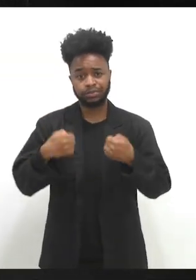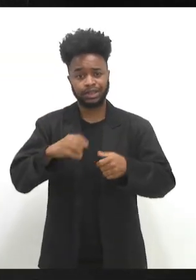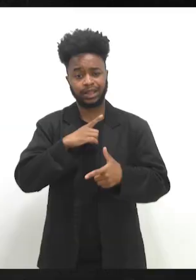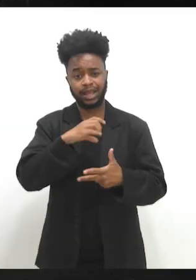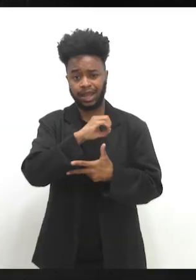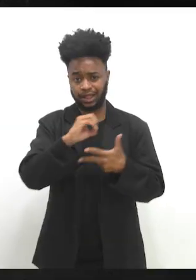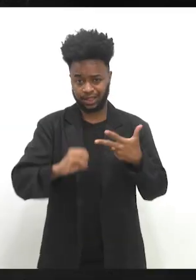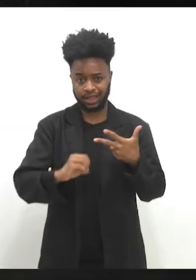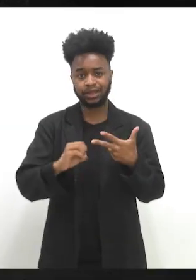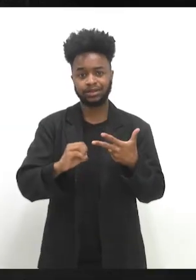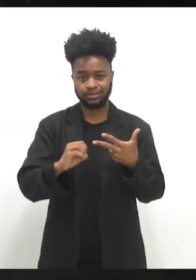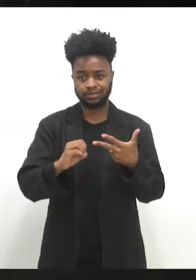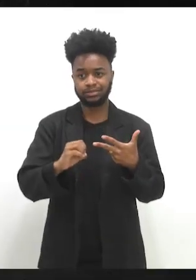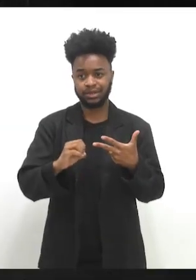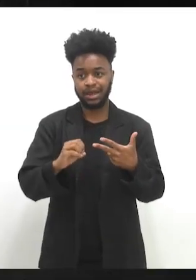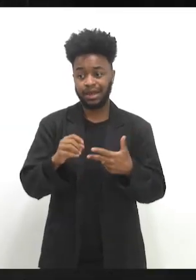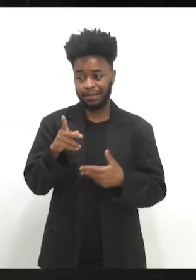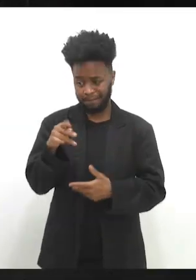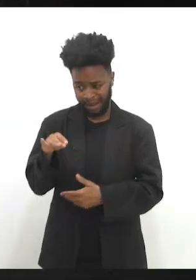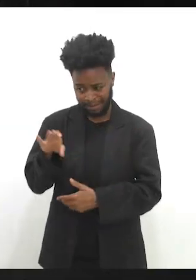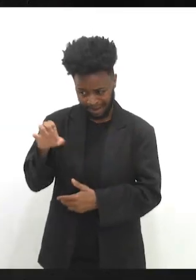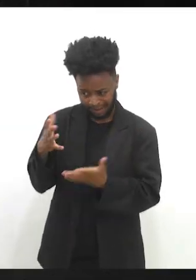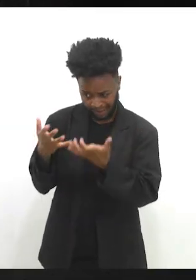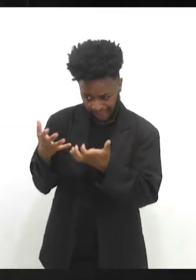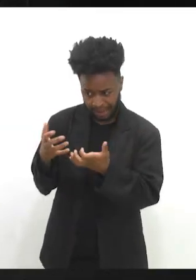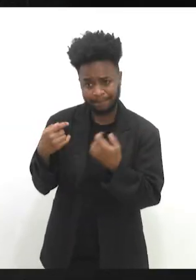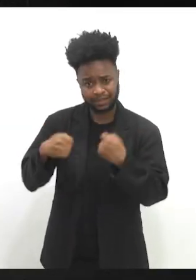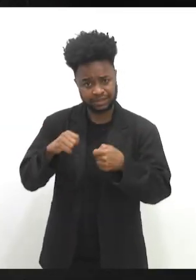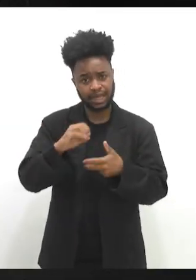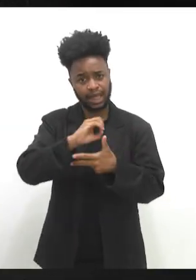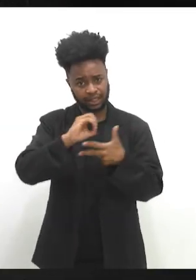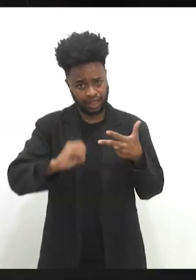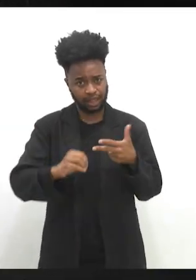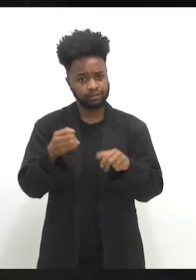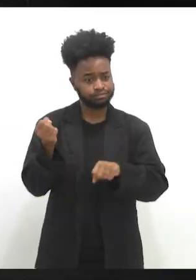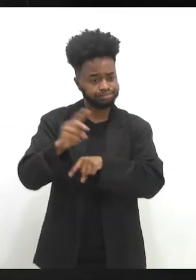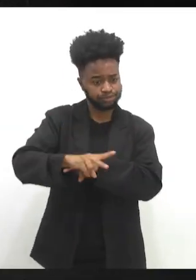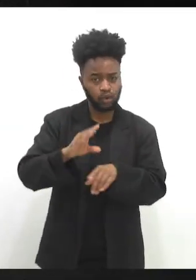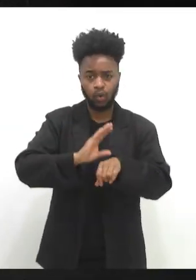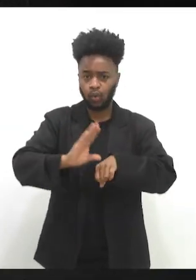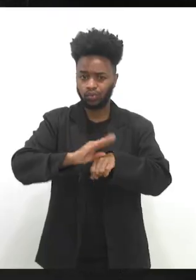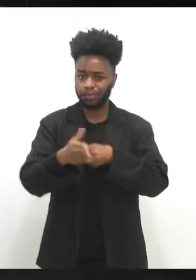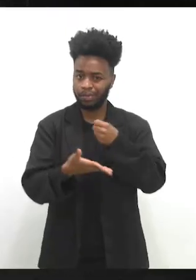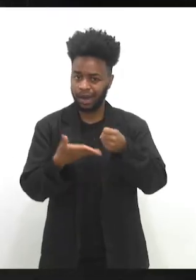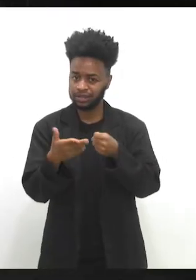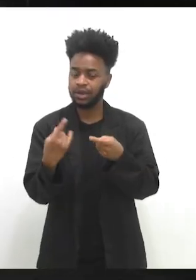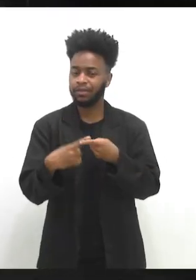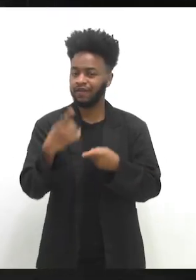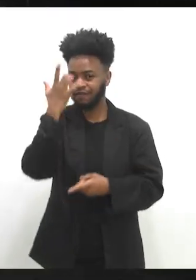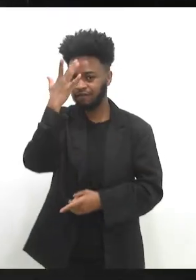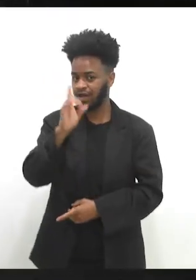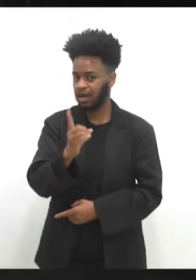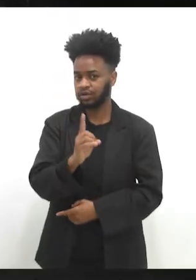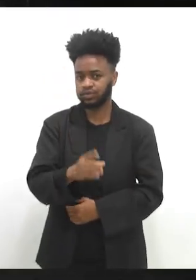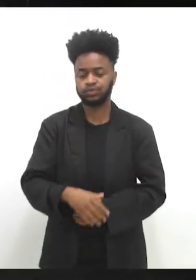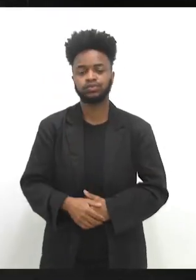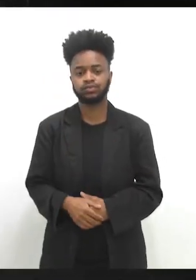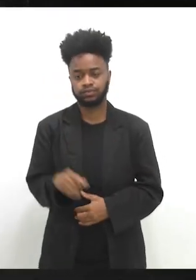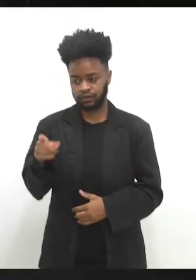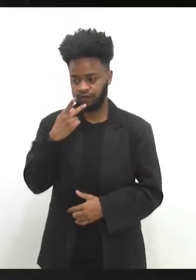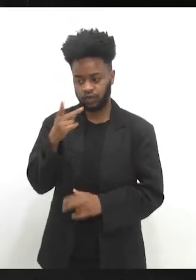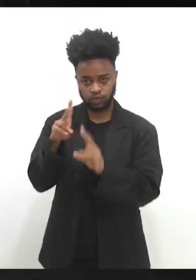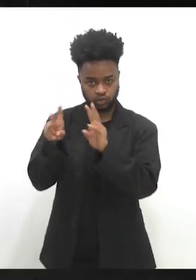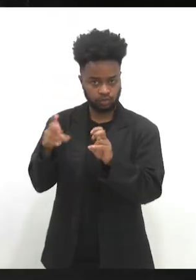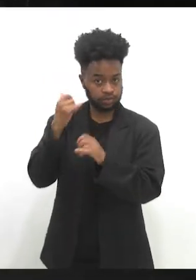Enem. Para quem ser pai. Mas pai, então faz um É verdade, faz um cursinho básico, porque não é fácil. Essa questão